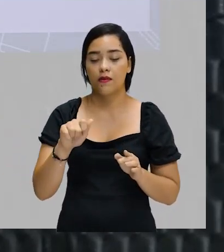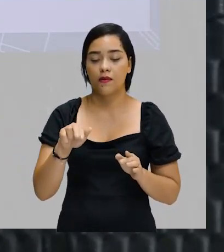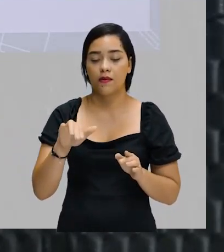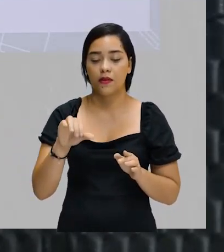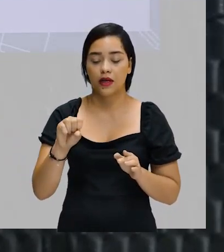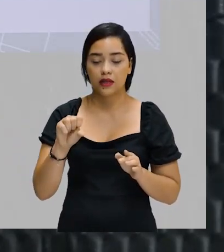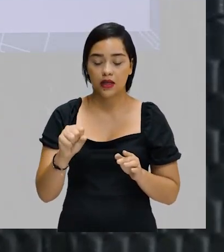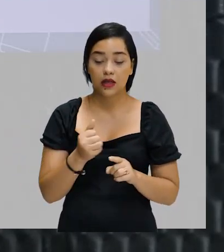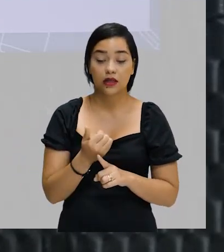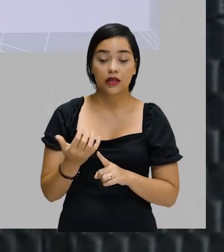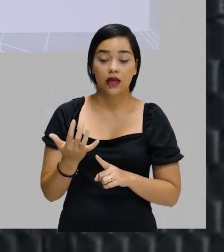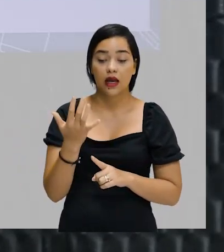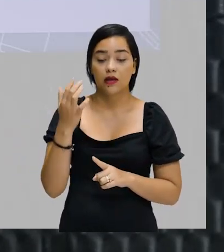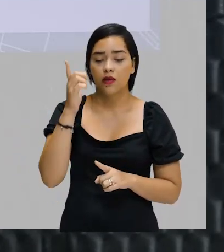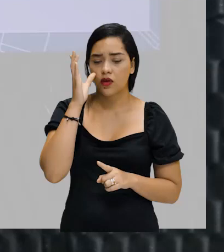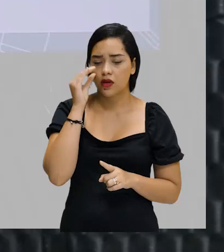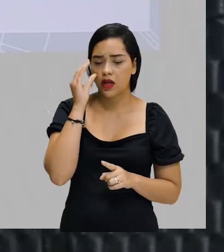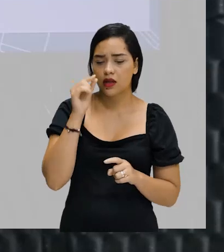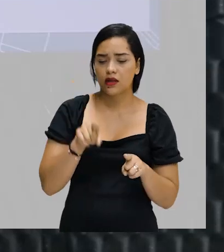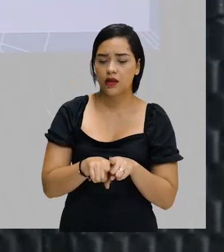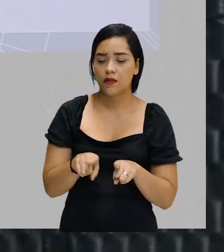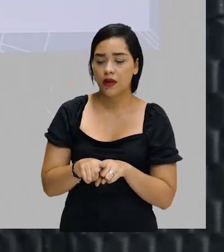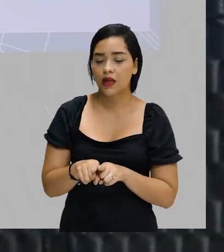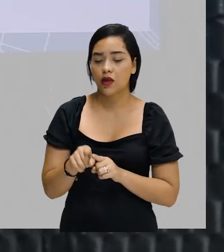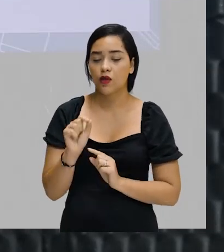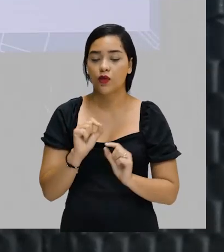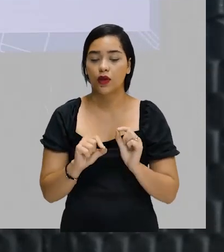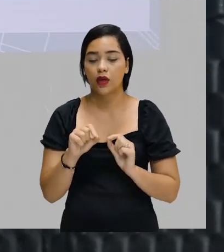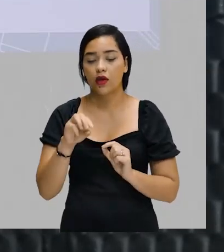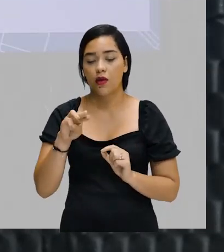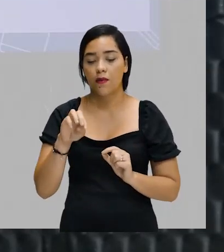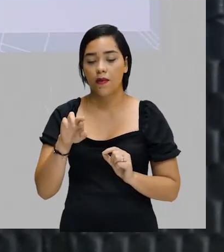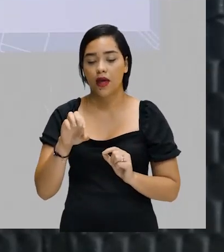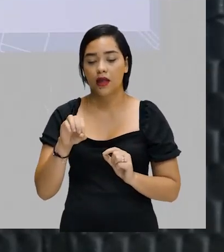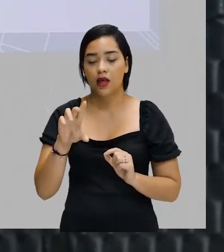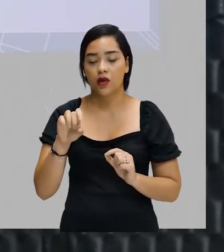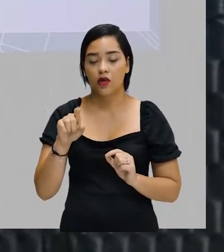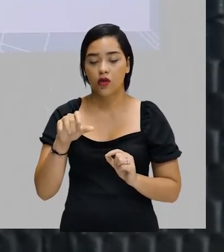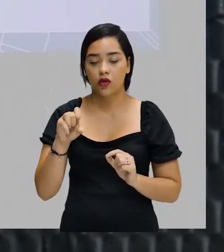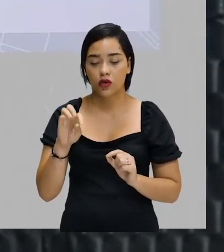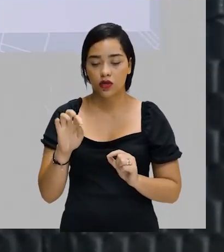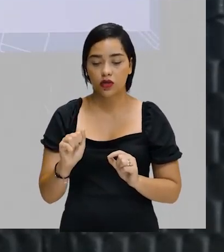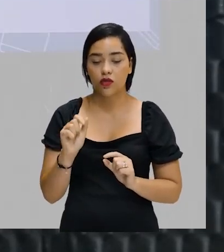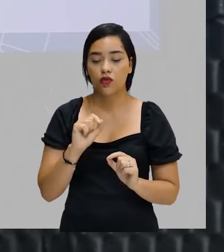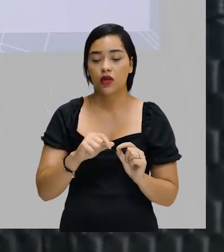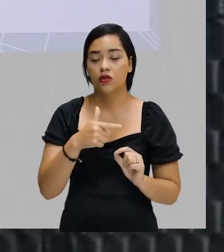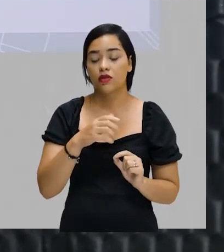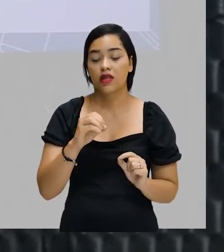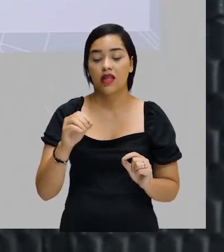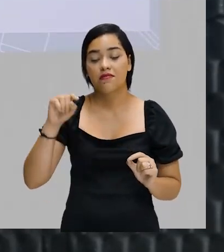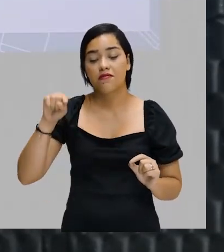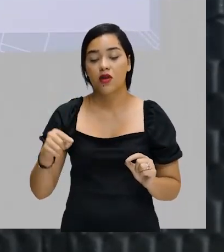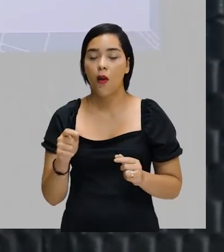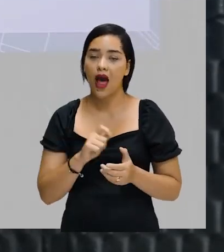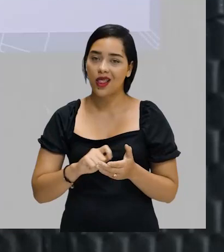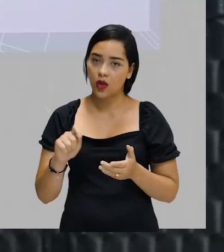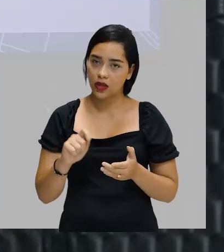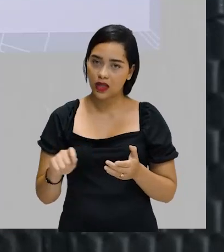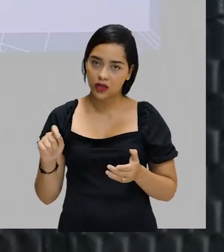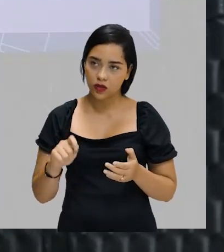sobre sua vida profissional, ele também atuou como meteorologista, tendo feito cerca de 200